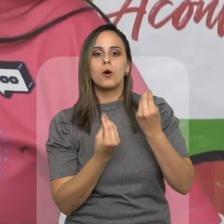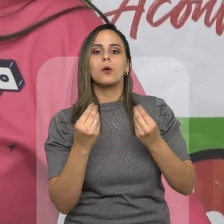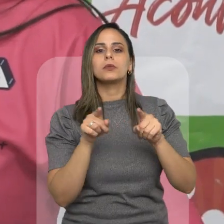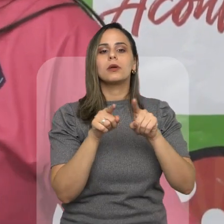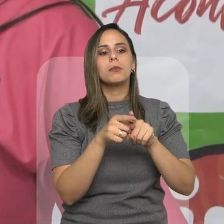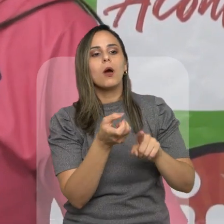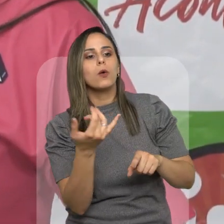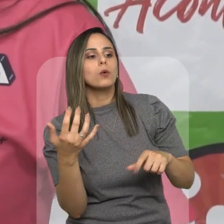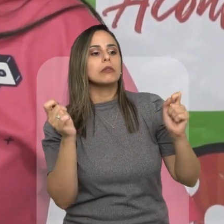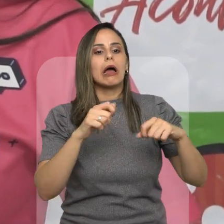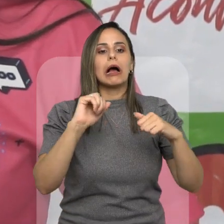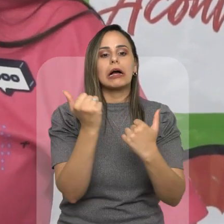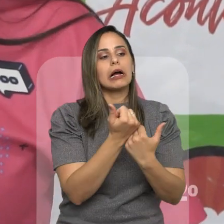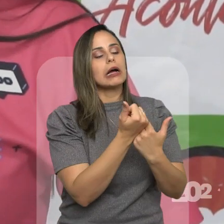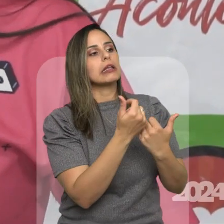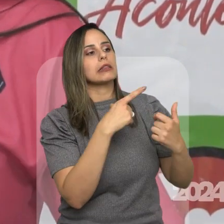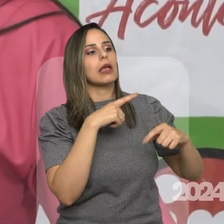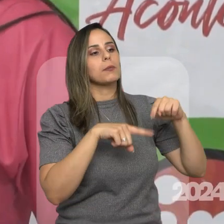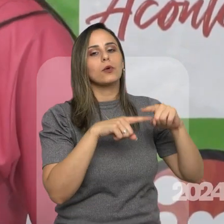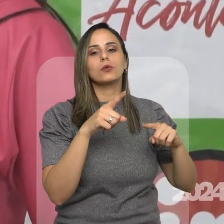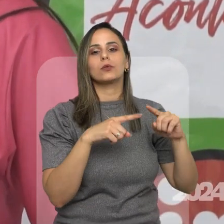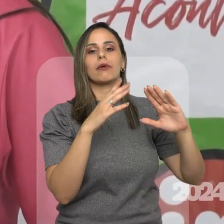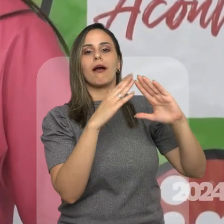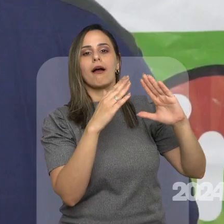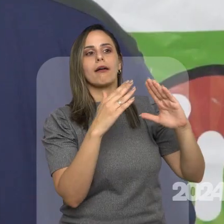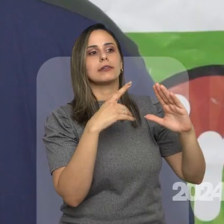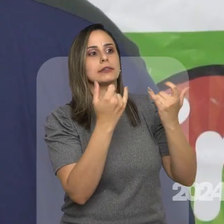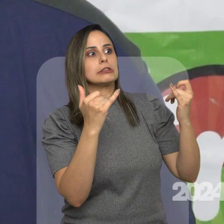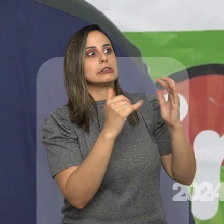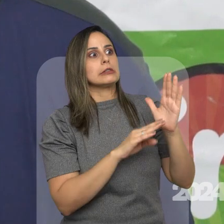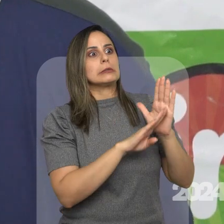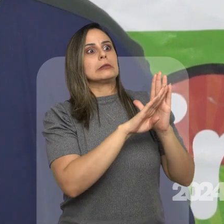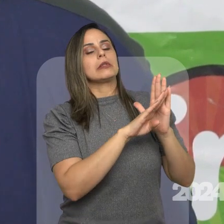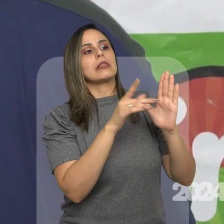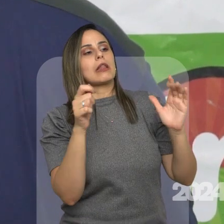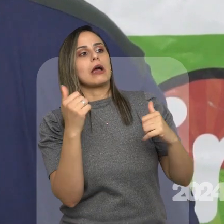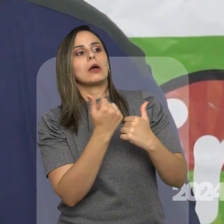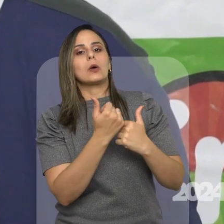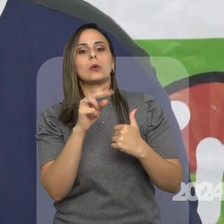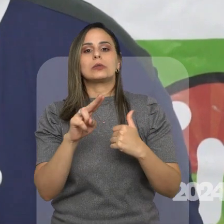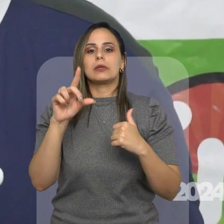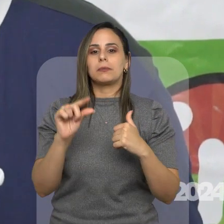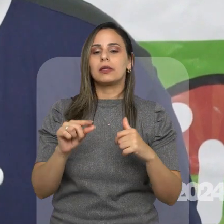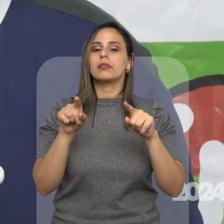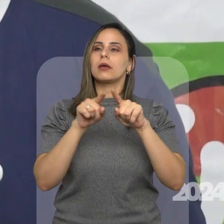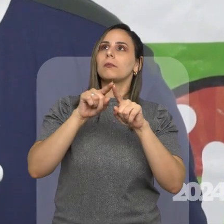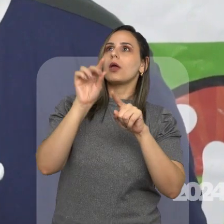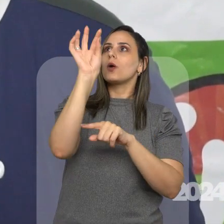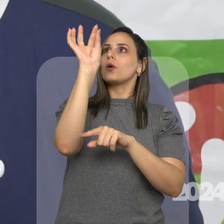alguns eletrodomésticos que consomem muita energia por outros que consomem menos. Trocando a iluminação